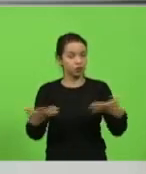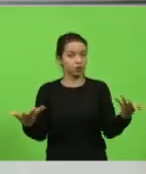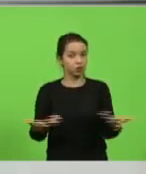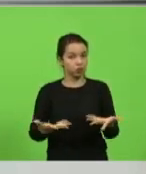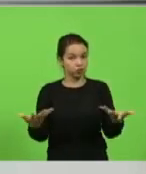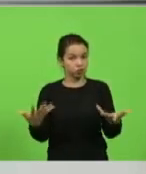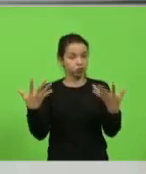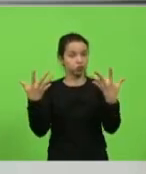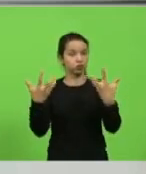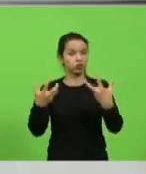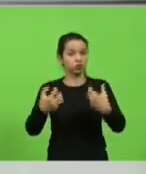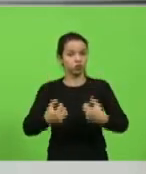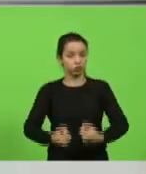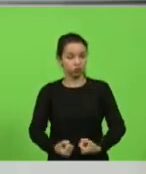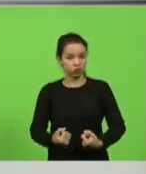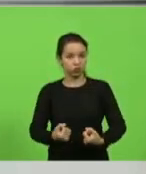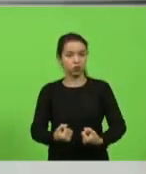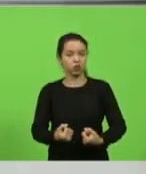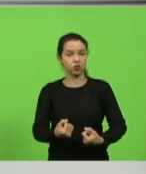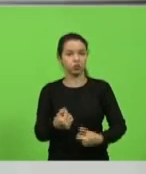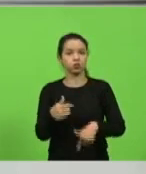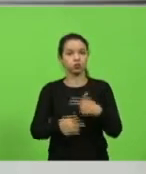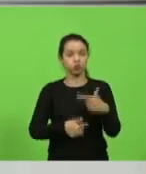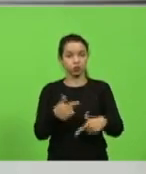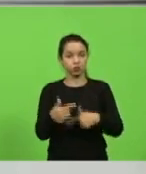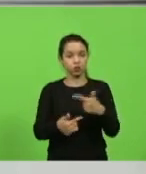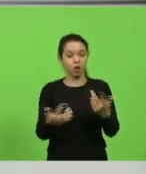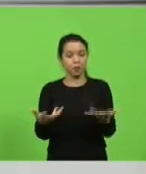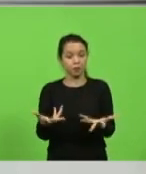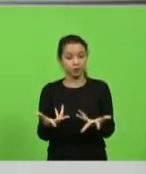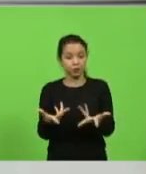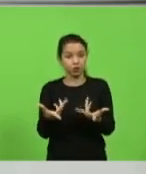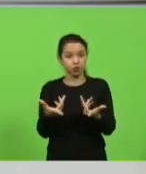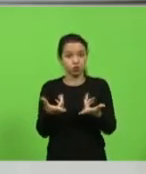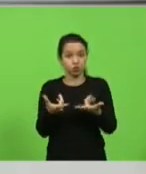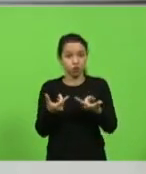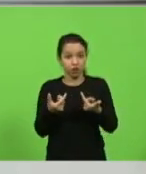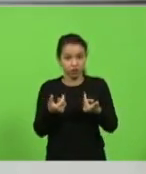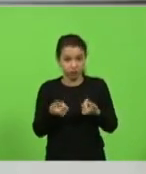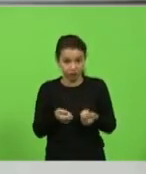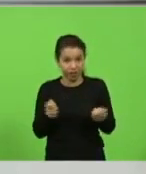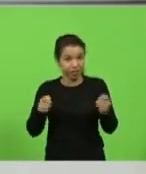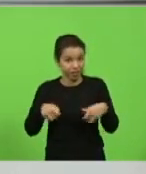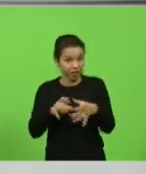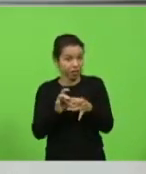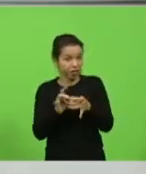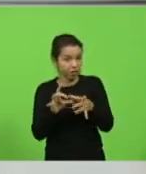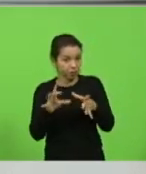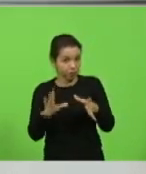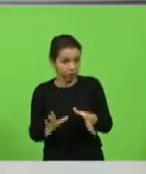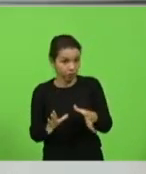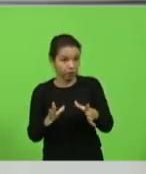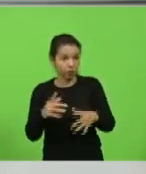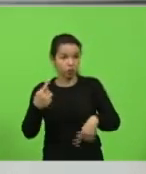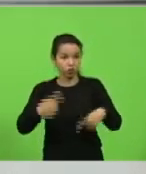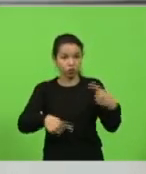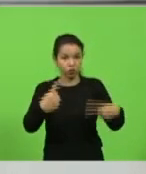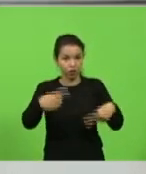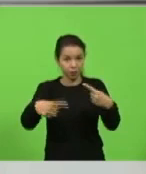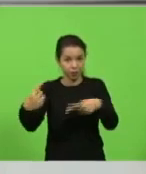concebida em sua função persuasiva de permitir, através do debate,